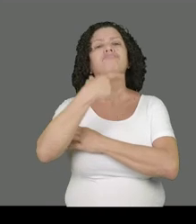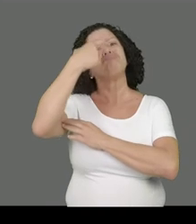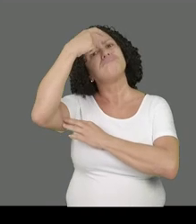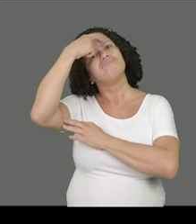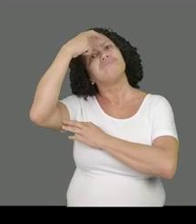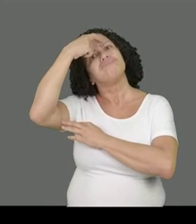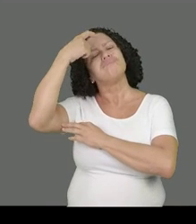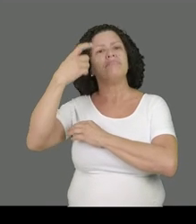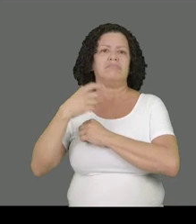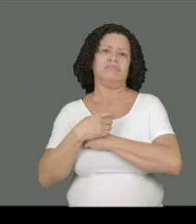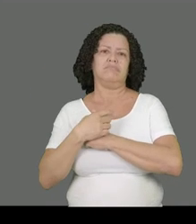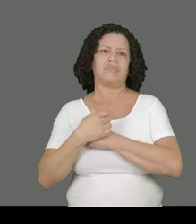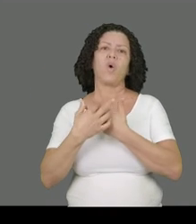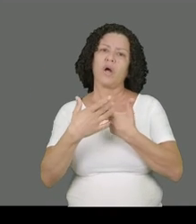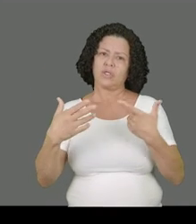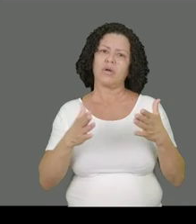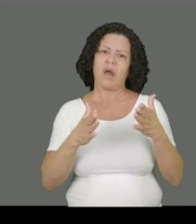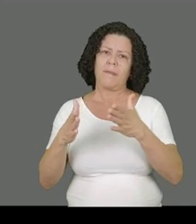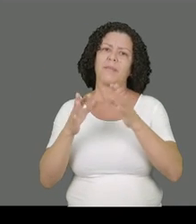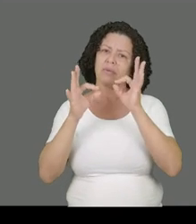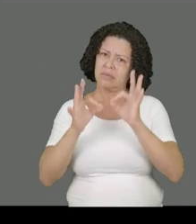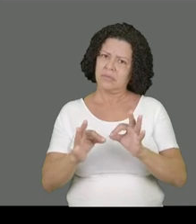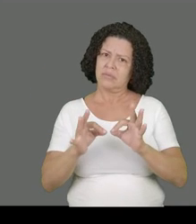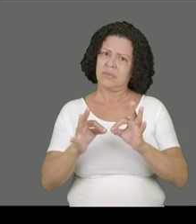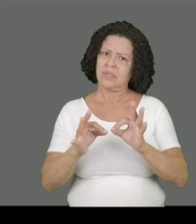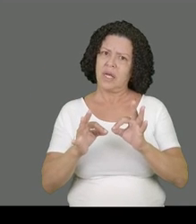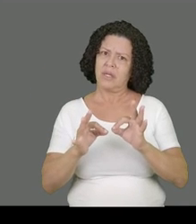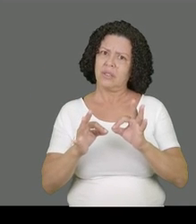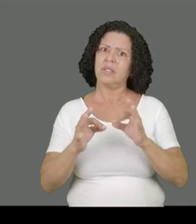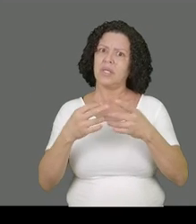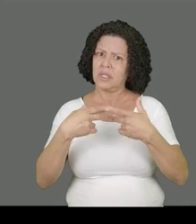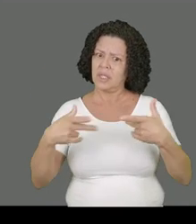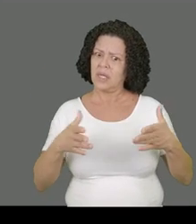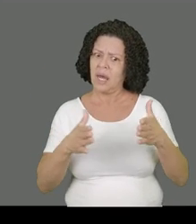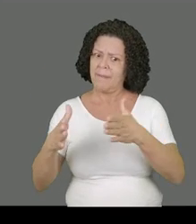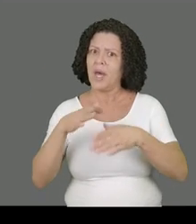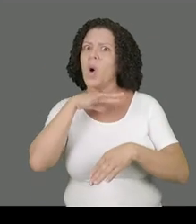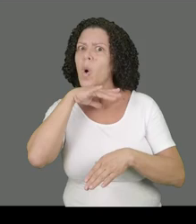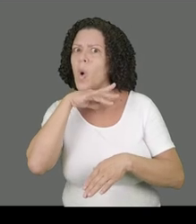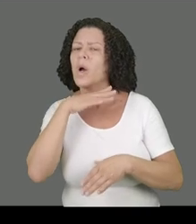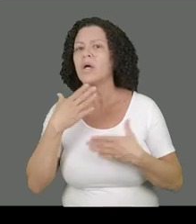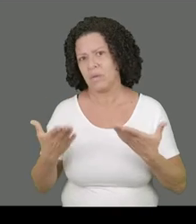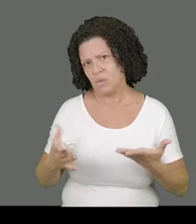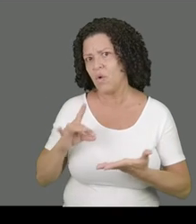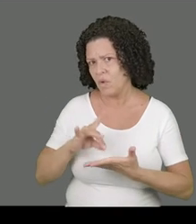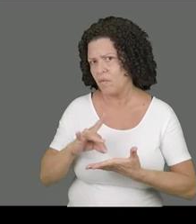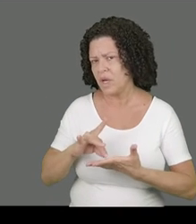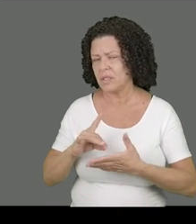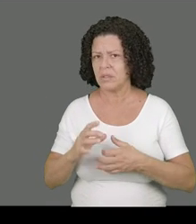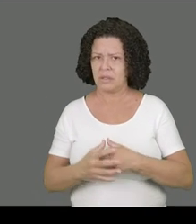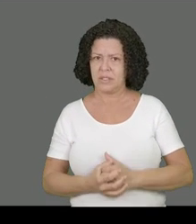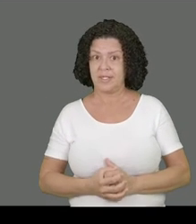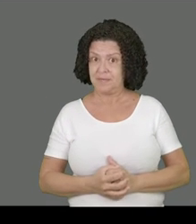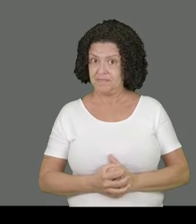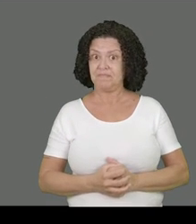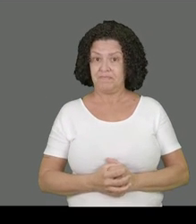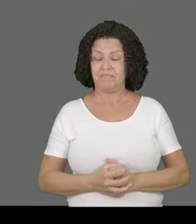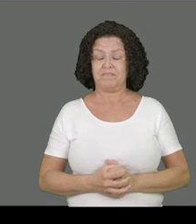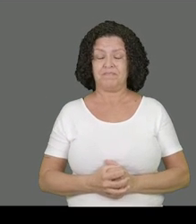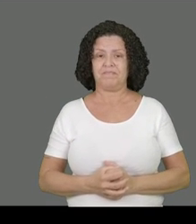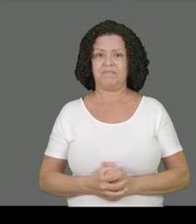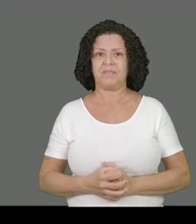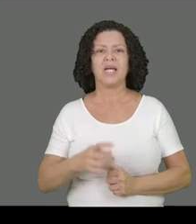nós já temos discernimento para saber quais são os caminhos condenáveis, quais são as